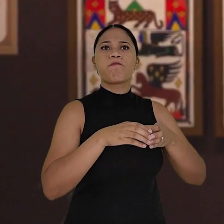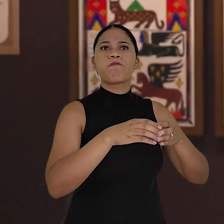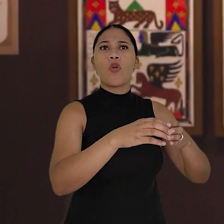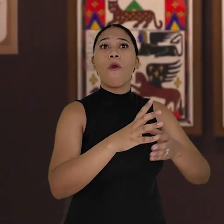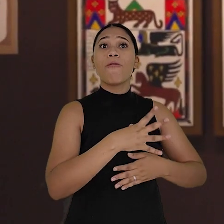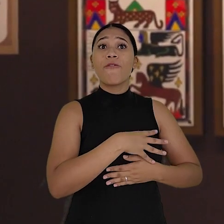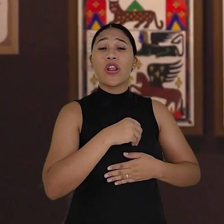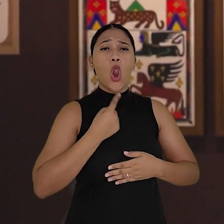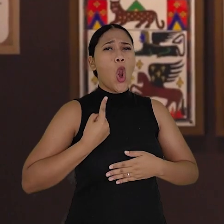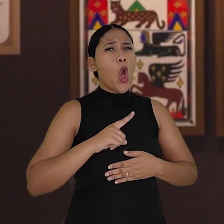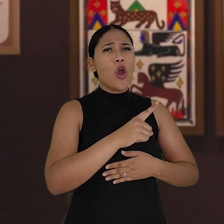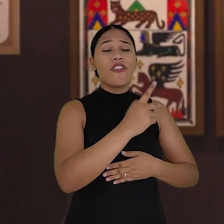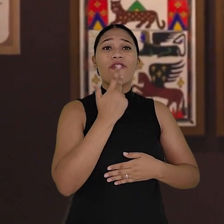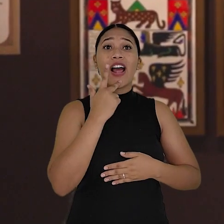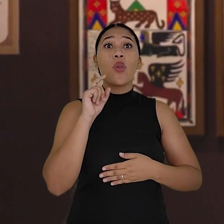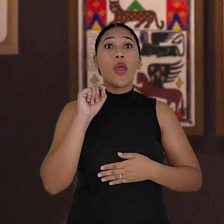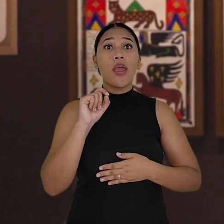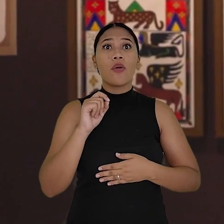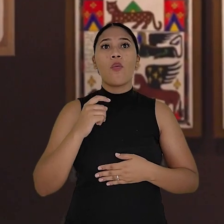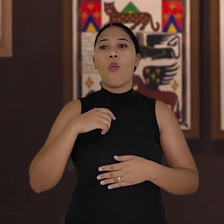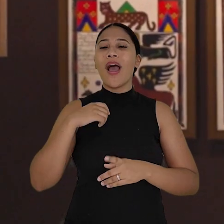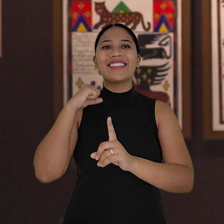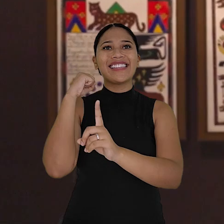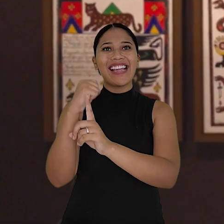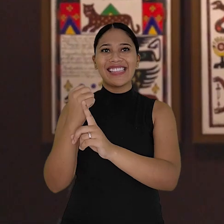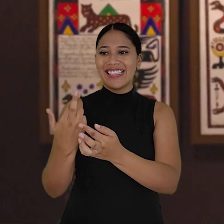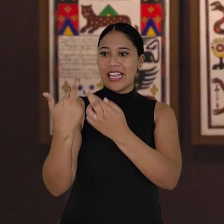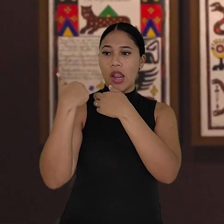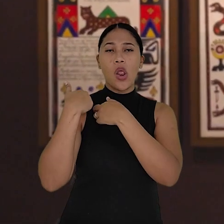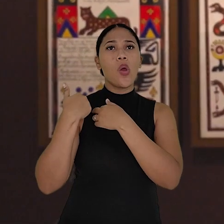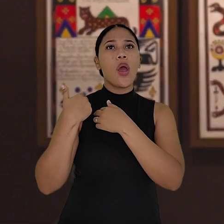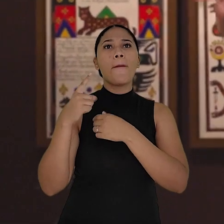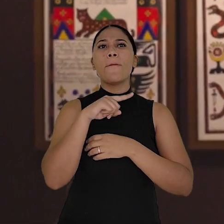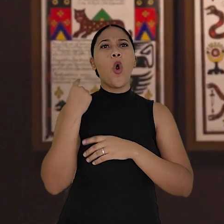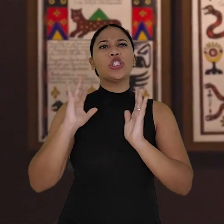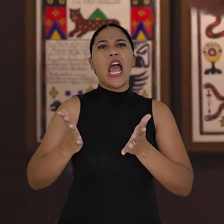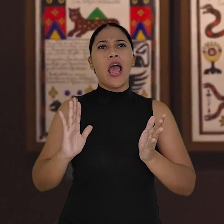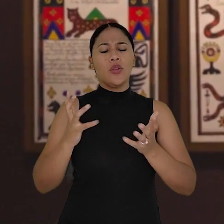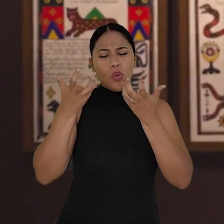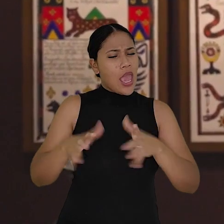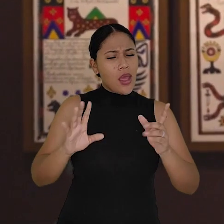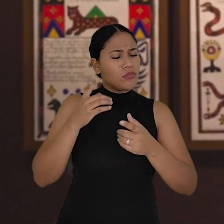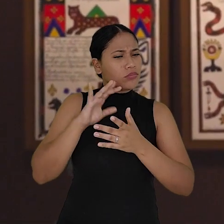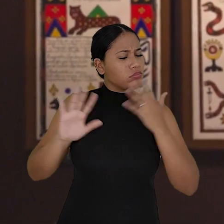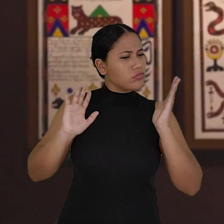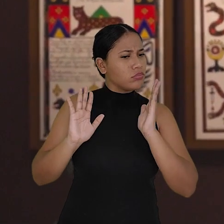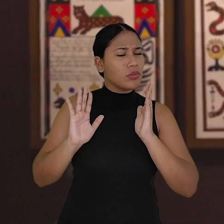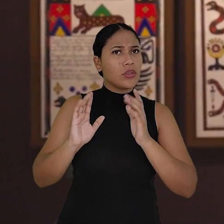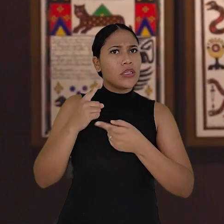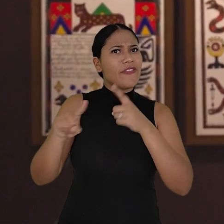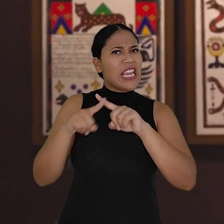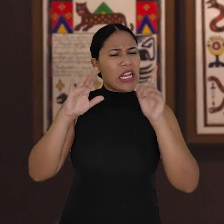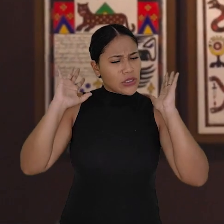para longe e ela diz que o assassino tinha sido morto, porque ela não queria entrar nesse ciclo de vingança